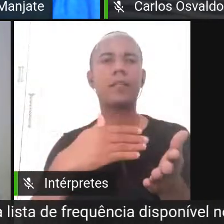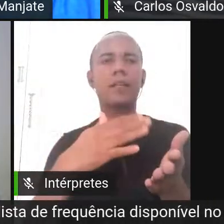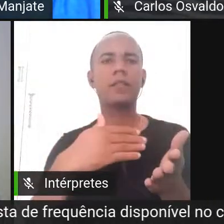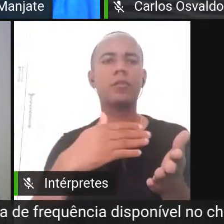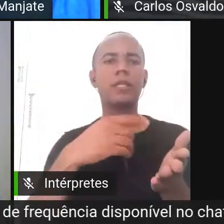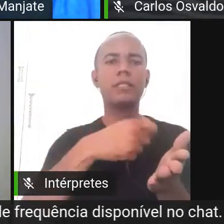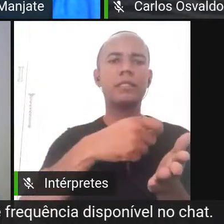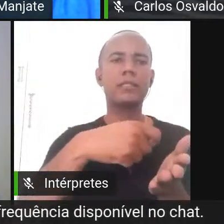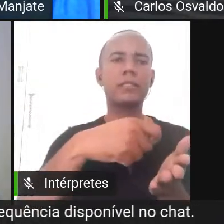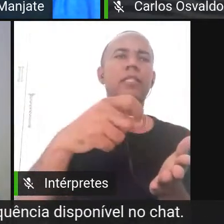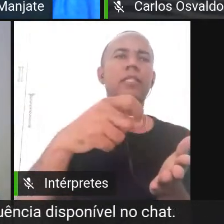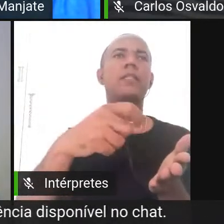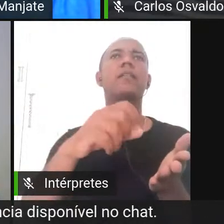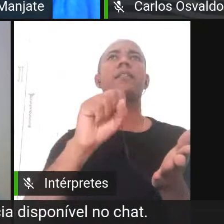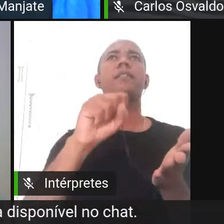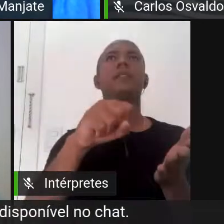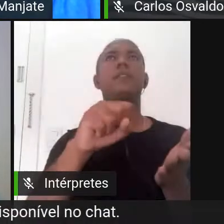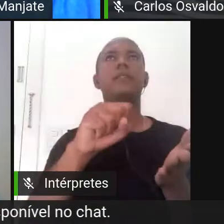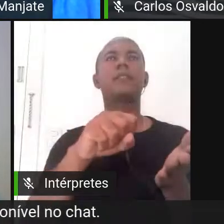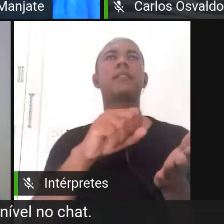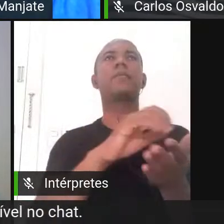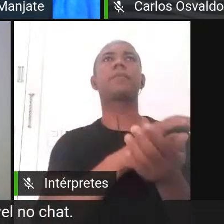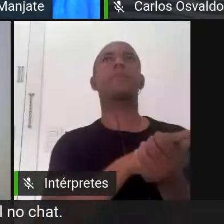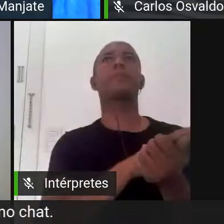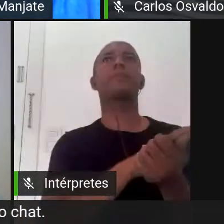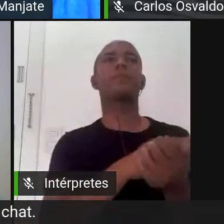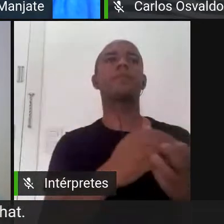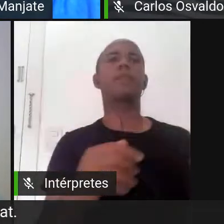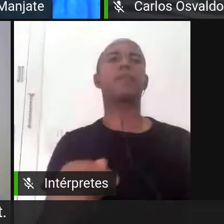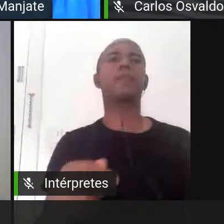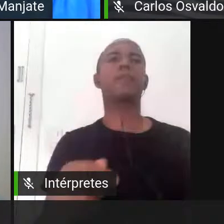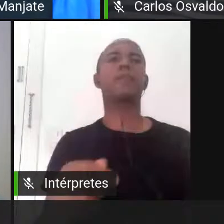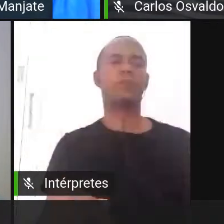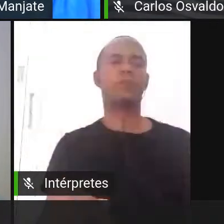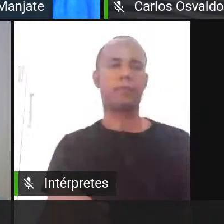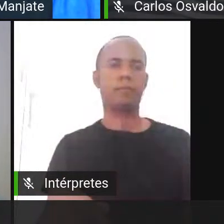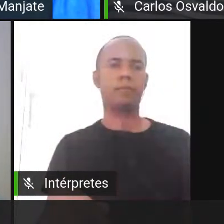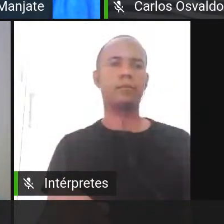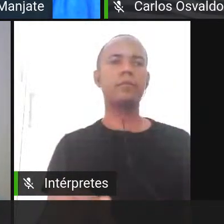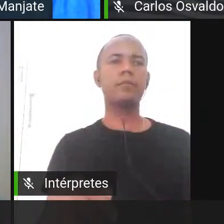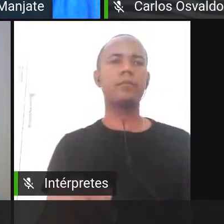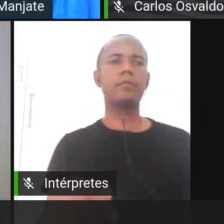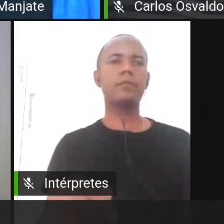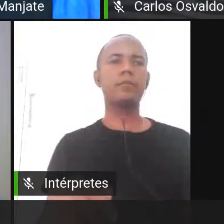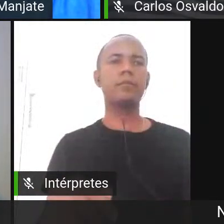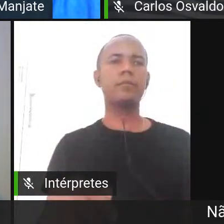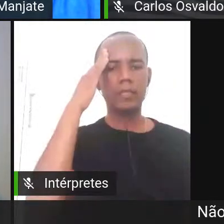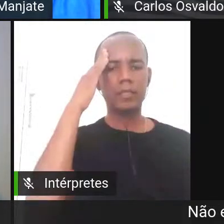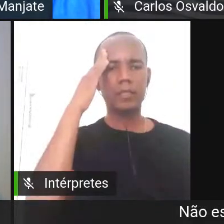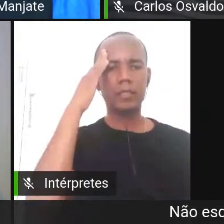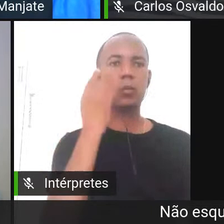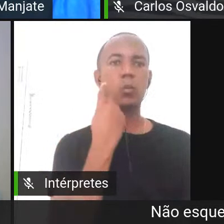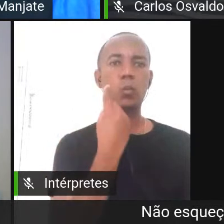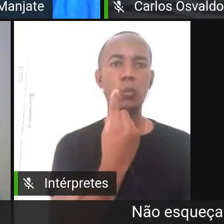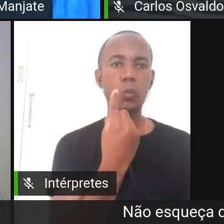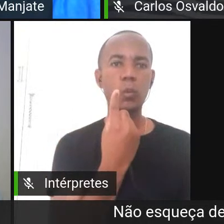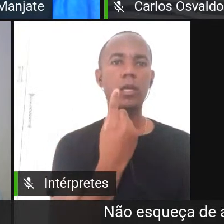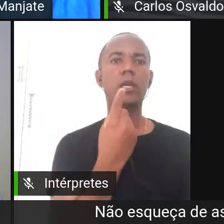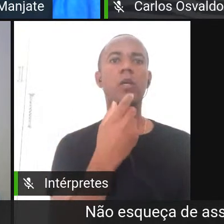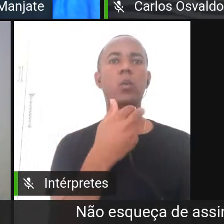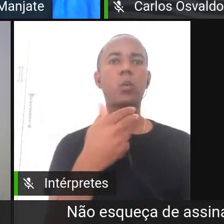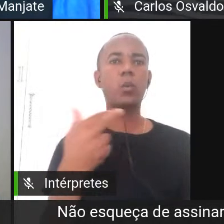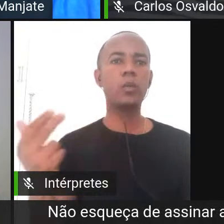Mariana, deixa-me entender só uma coisa. Chamaram o que vocês fazem, ou que vocês, escritores, poetas,